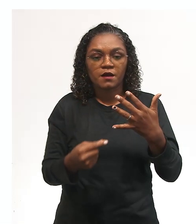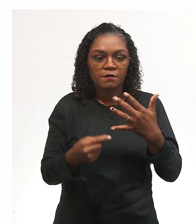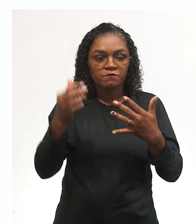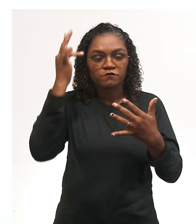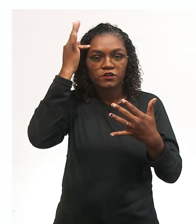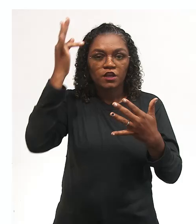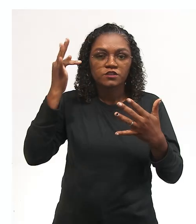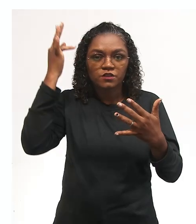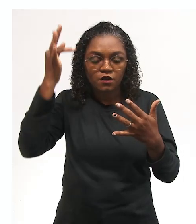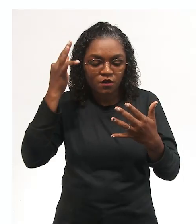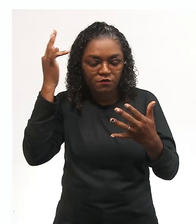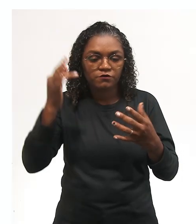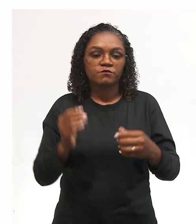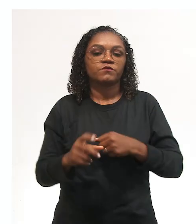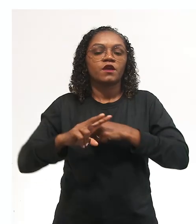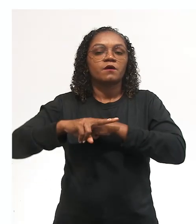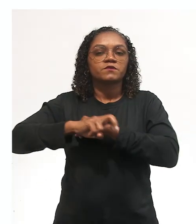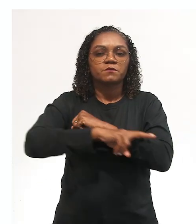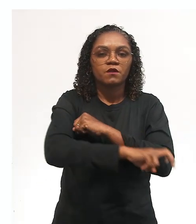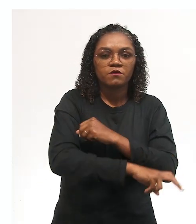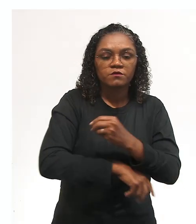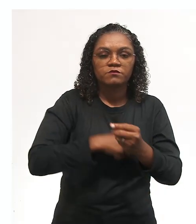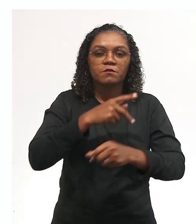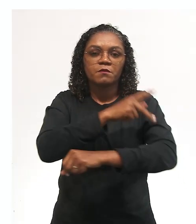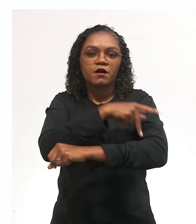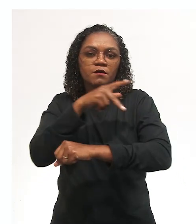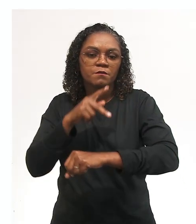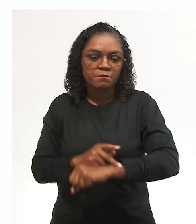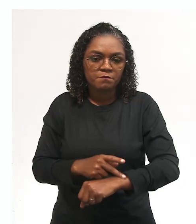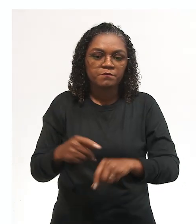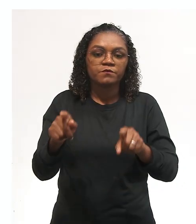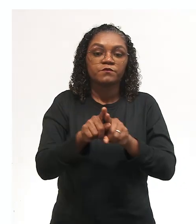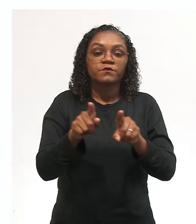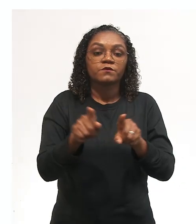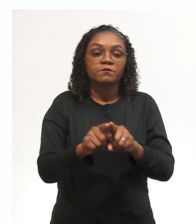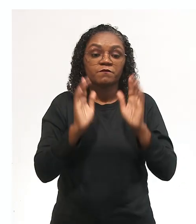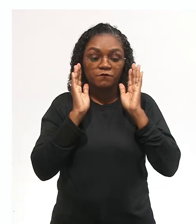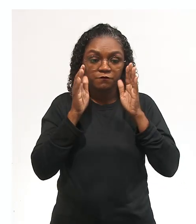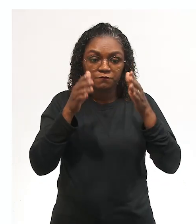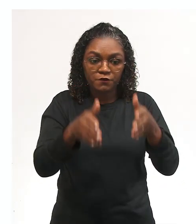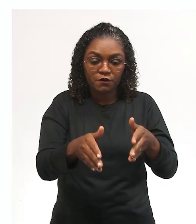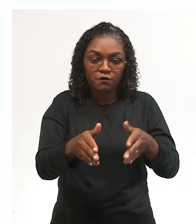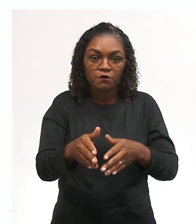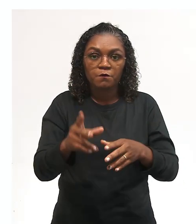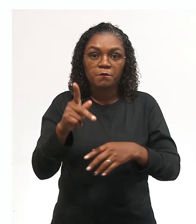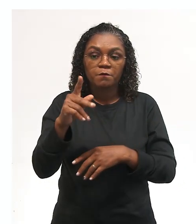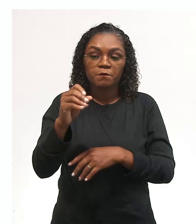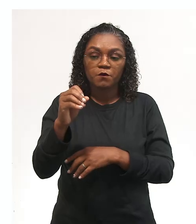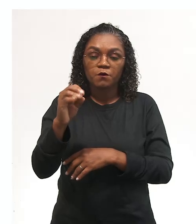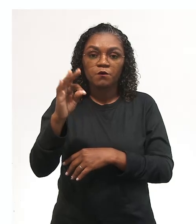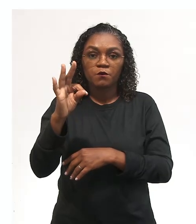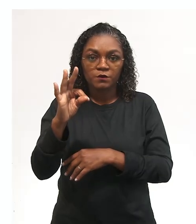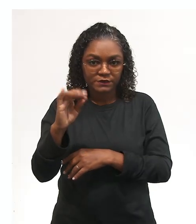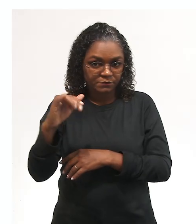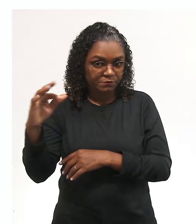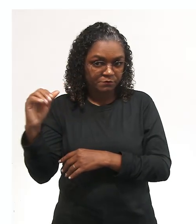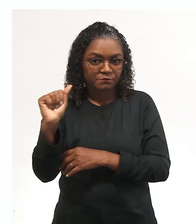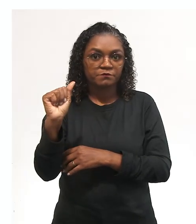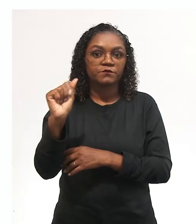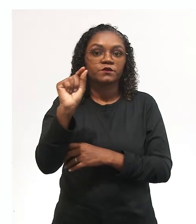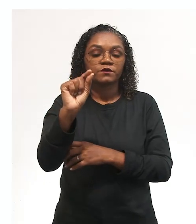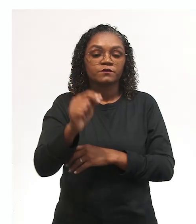princípios filosóficos, epistemológicos, pedagógicos da politecnia e